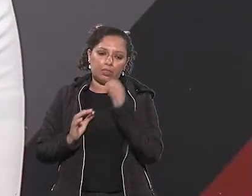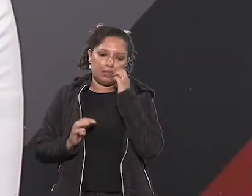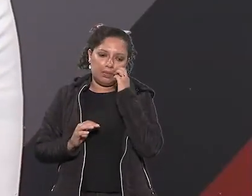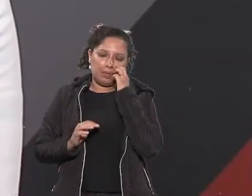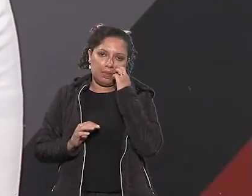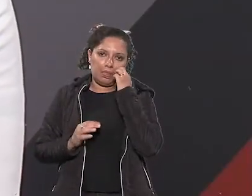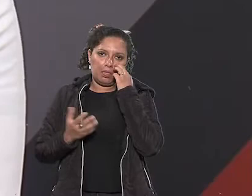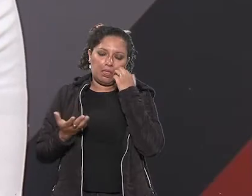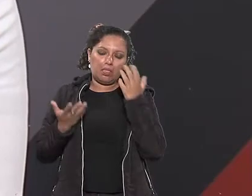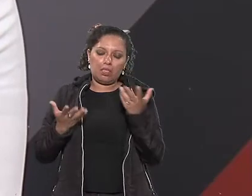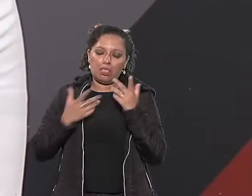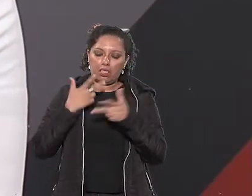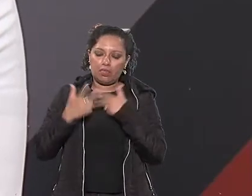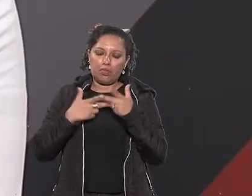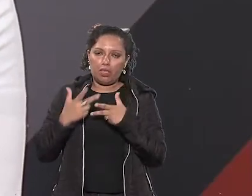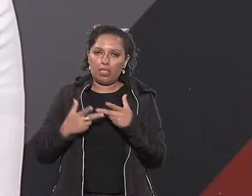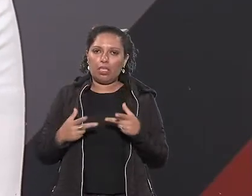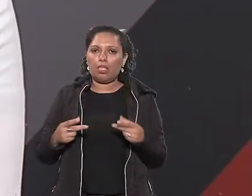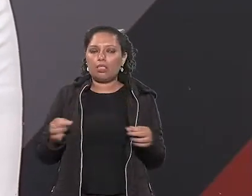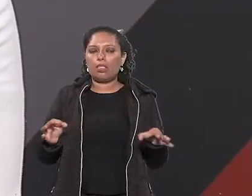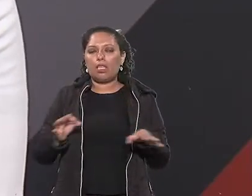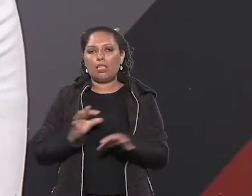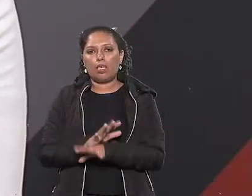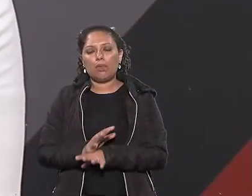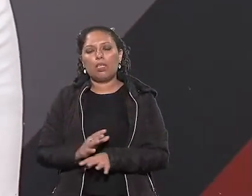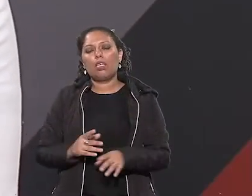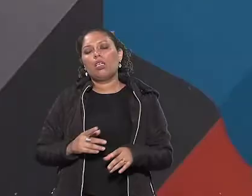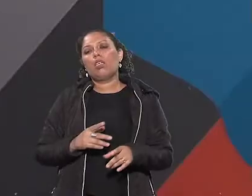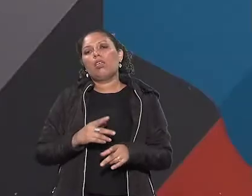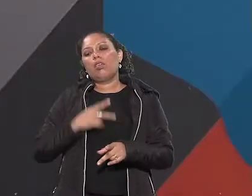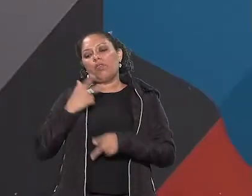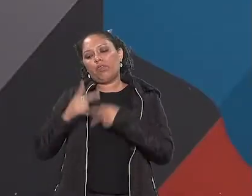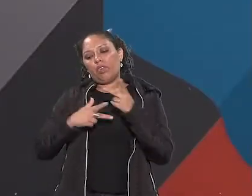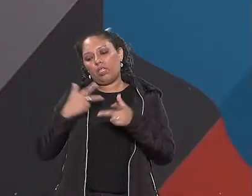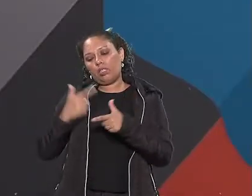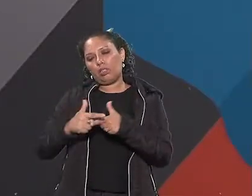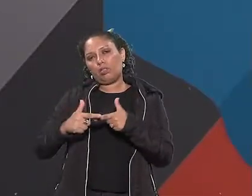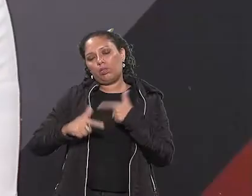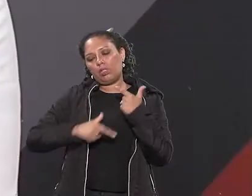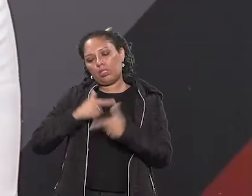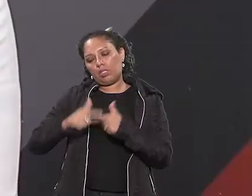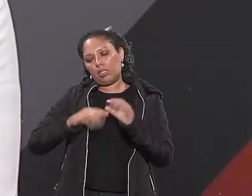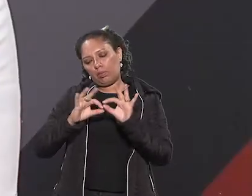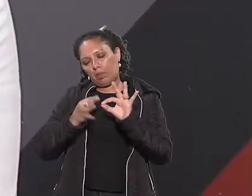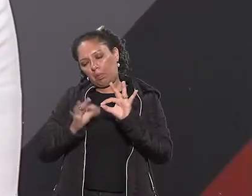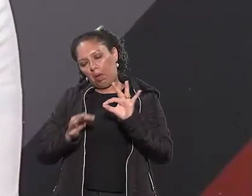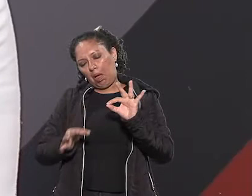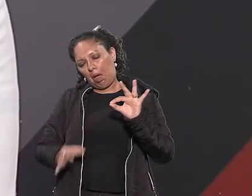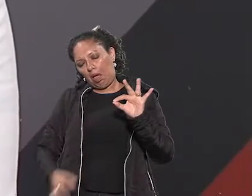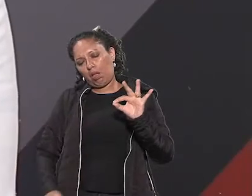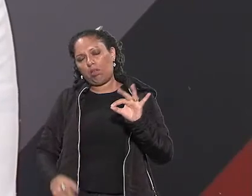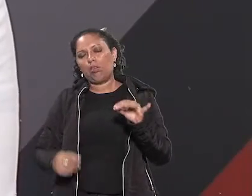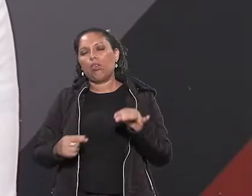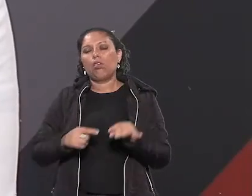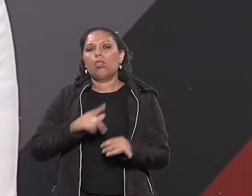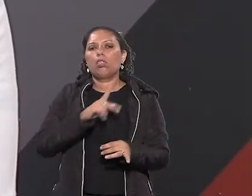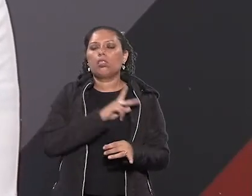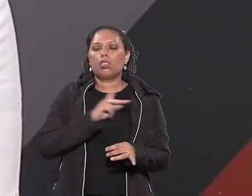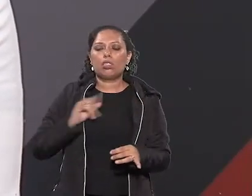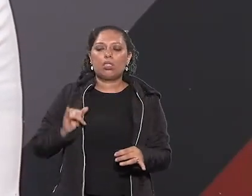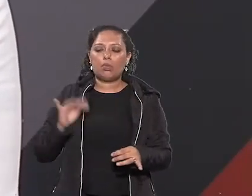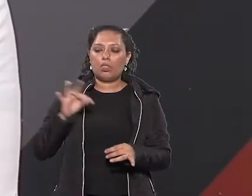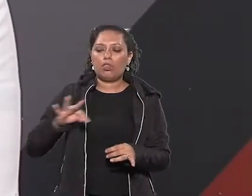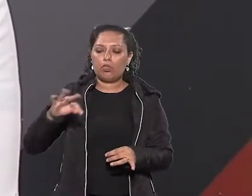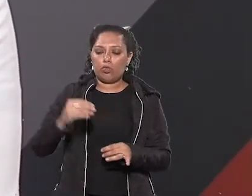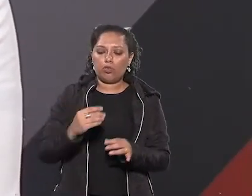nosso programa. Só? Eu queria que o senhor fizesse as considerações finais em relação a esse trabalho extenso que a CPI fez